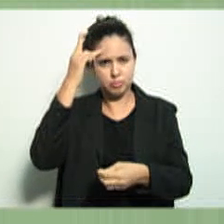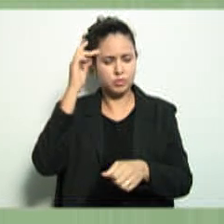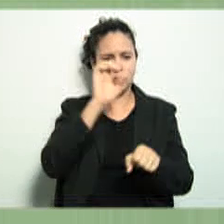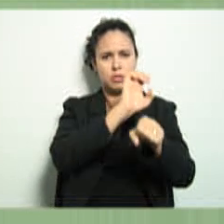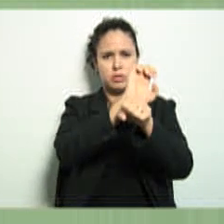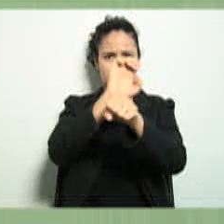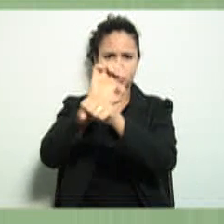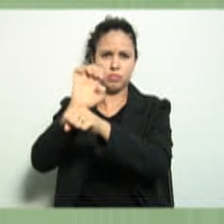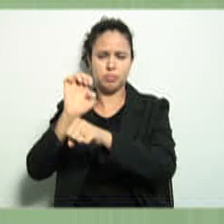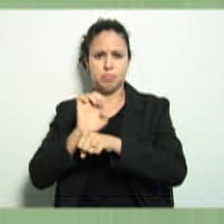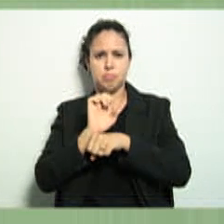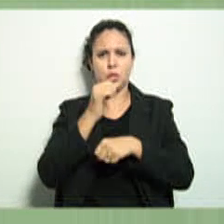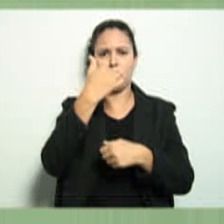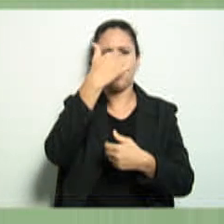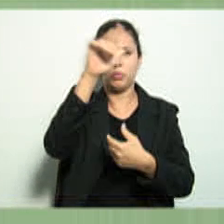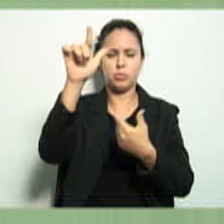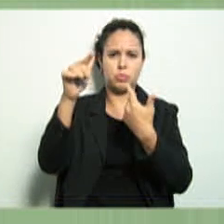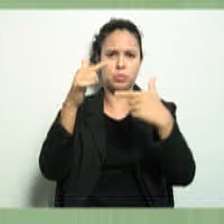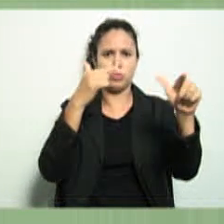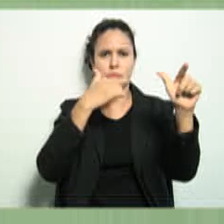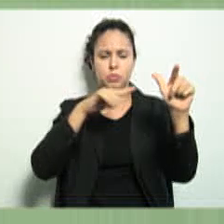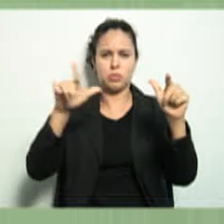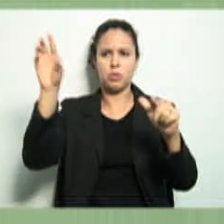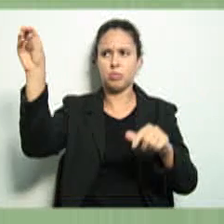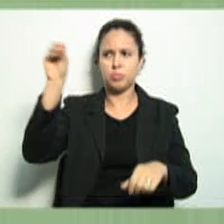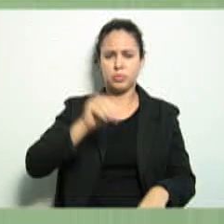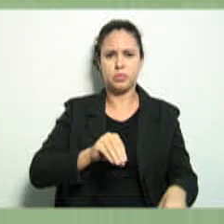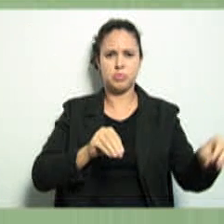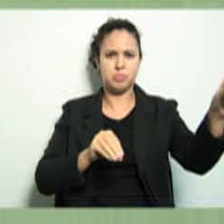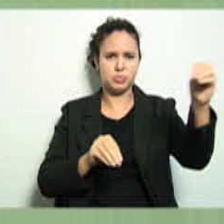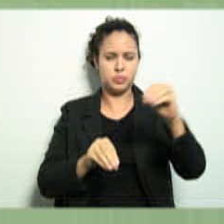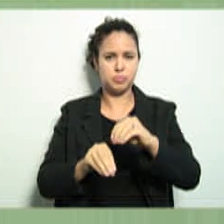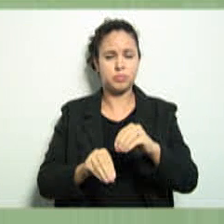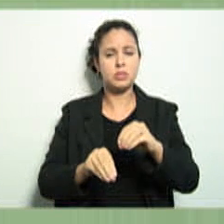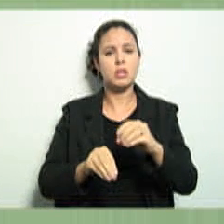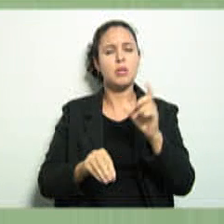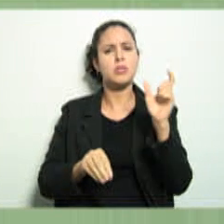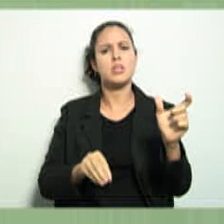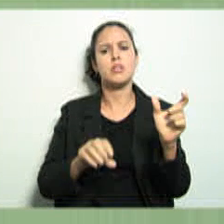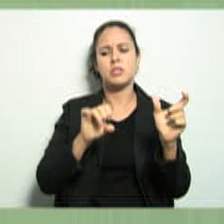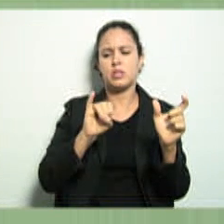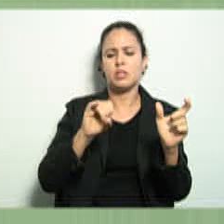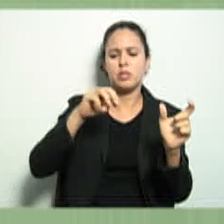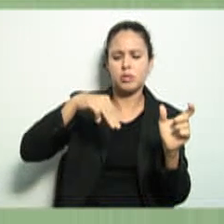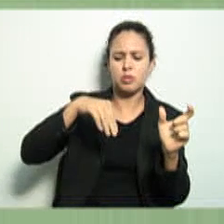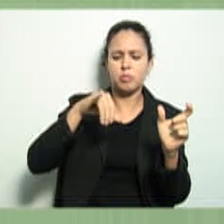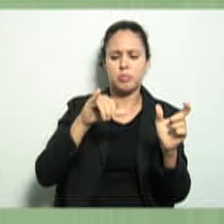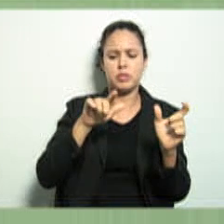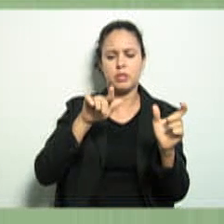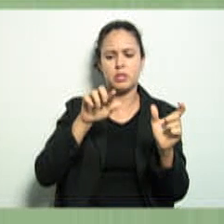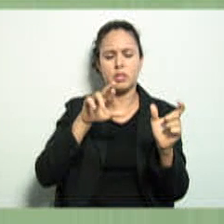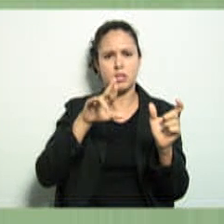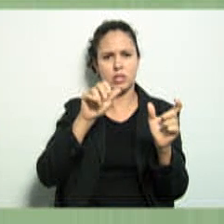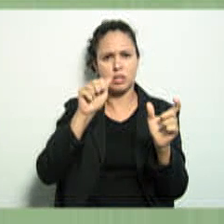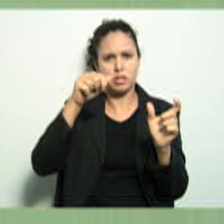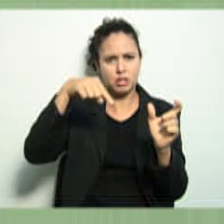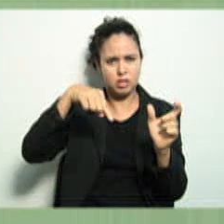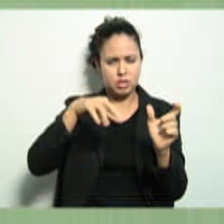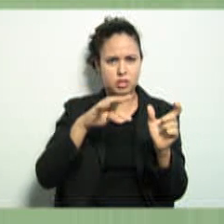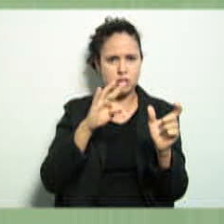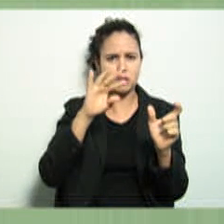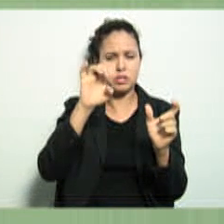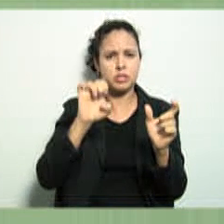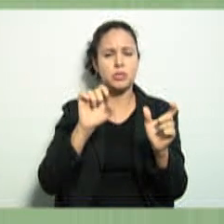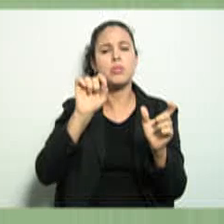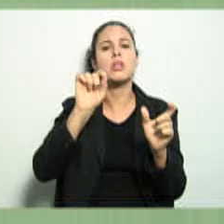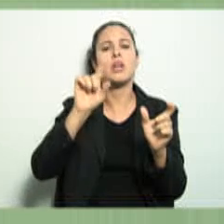estados. Como sabem, imigrantes são pessoas que vêm de fora. Elas podem vir de outros estados do mesmo país ou de